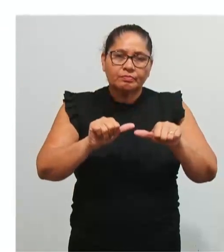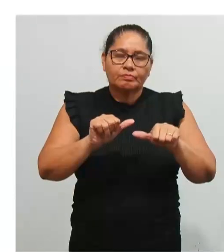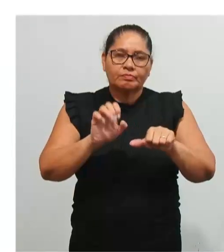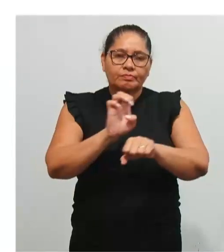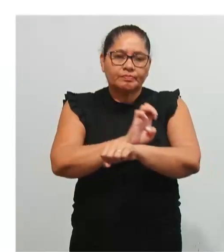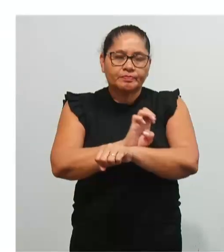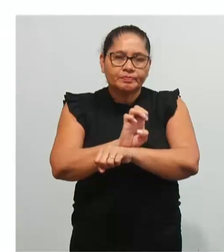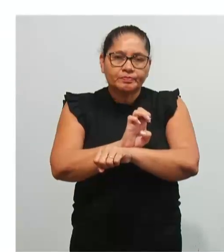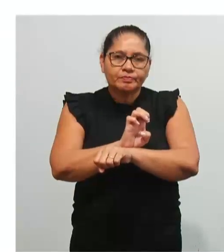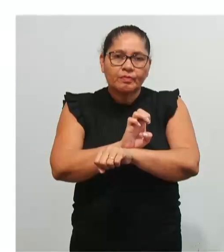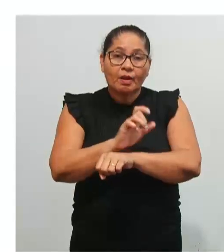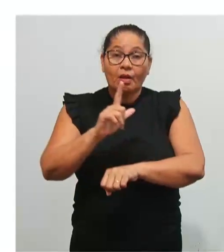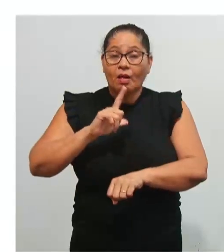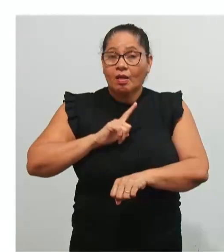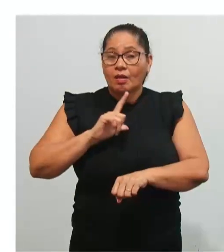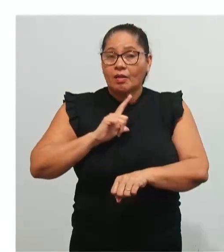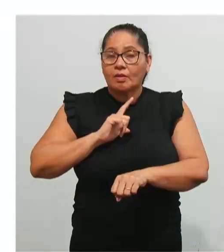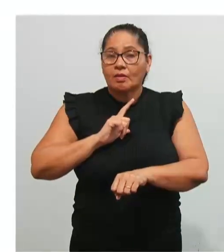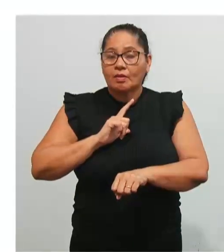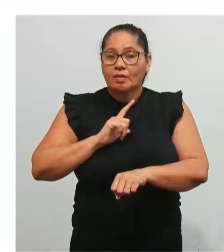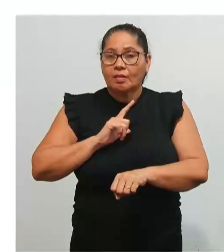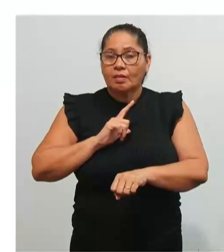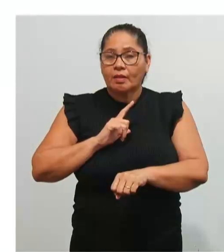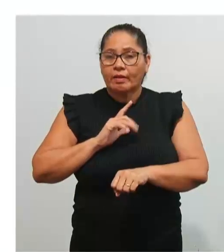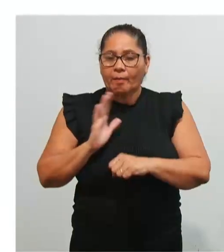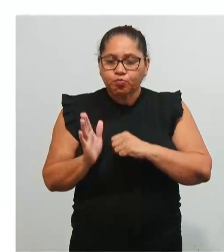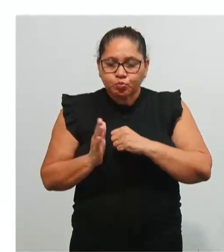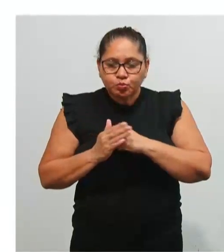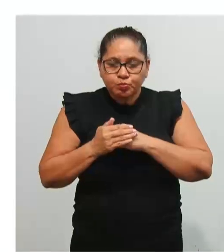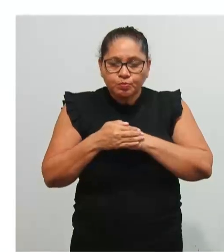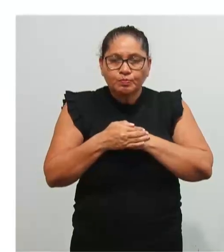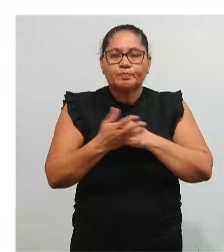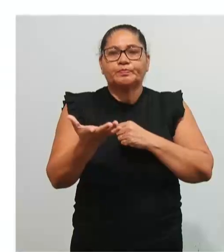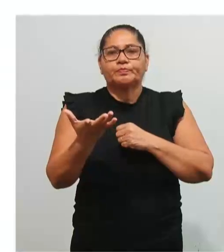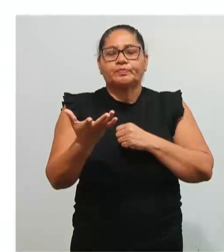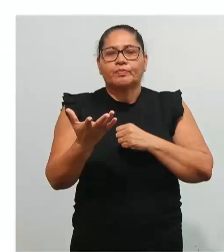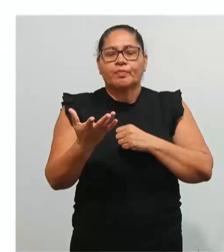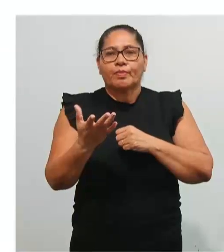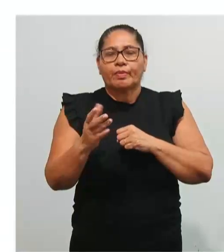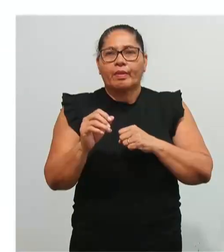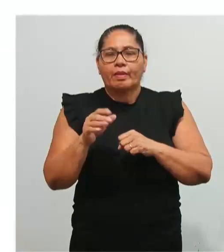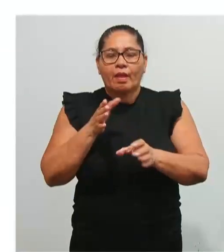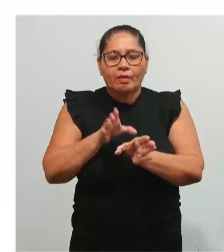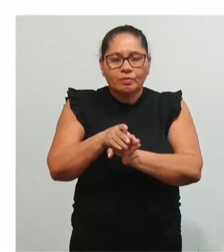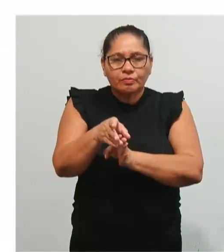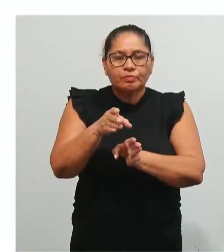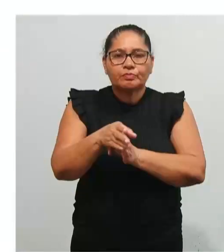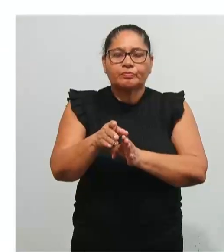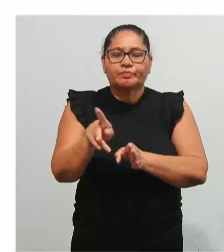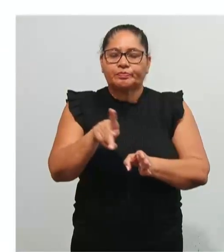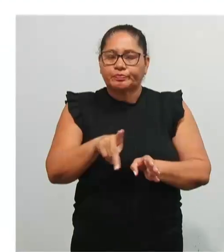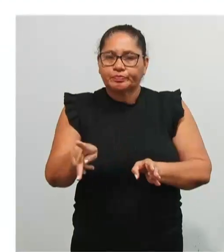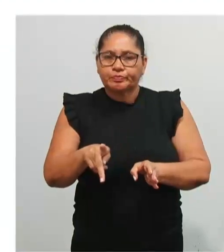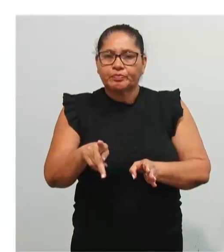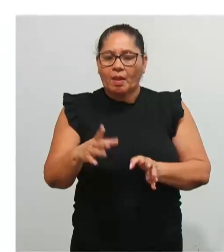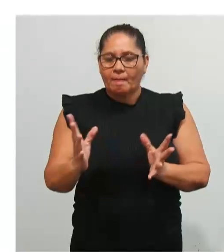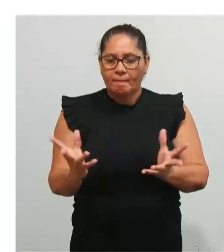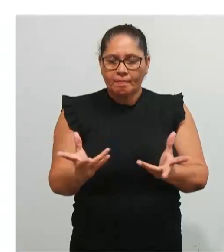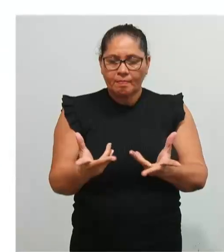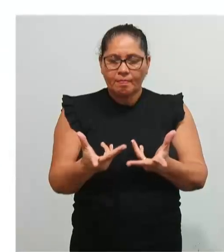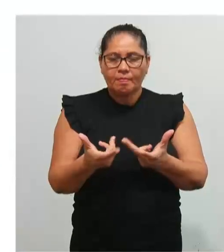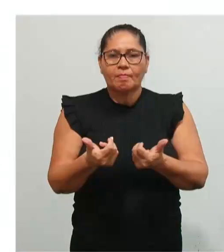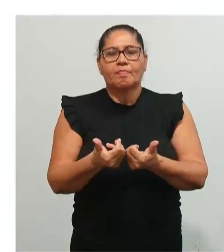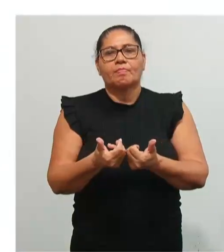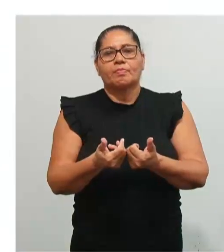Estado tem um escopo mais restrito, esta orientada para tornar a administração pública mais eficiente